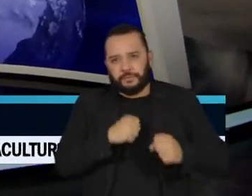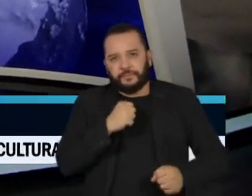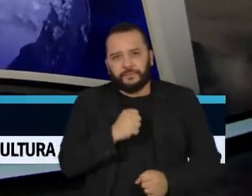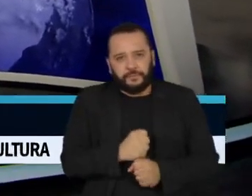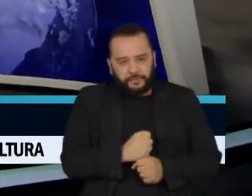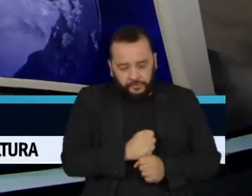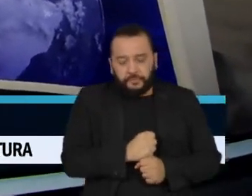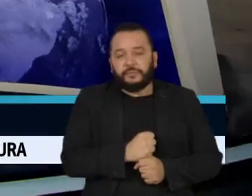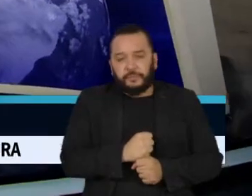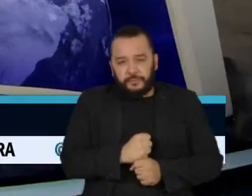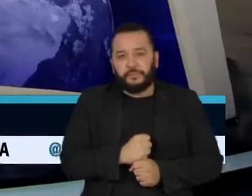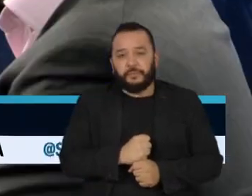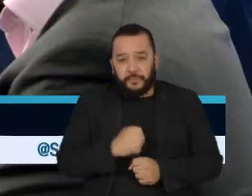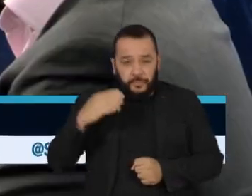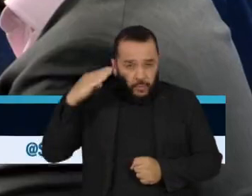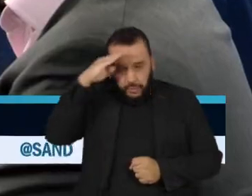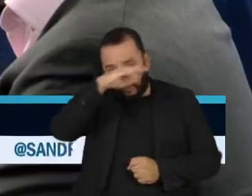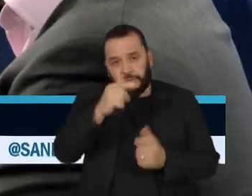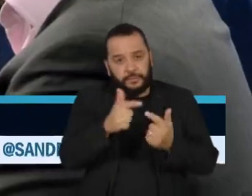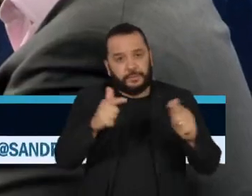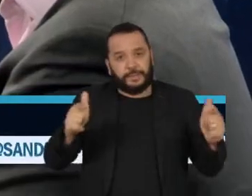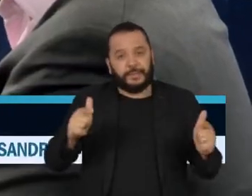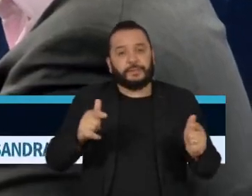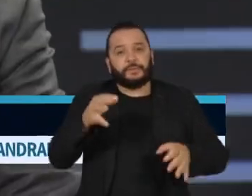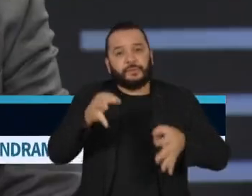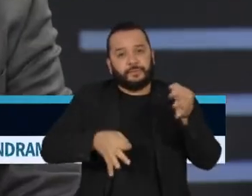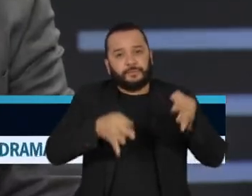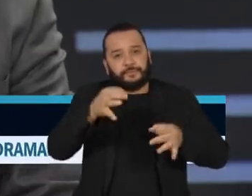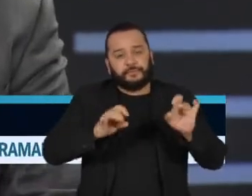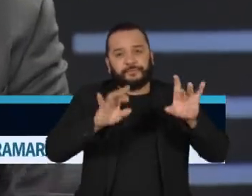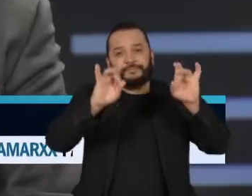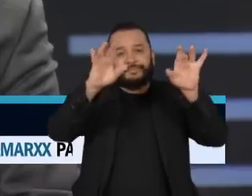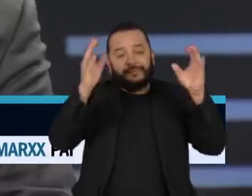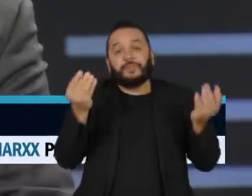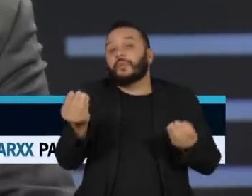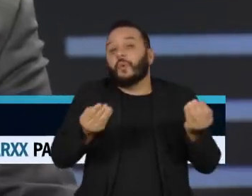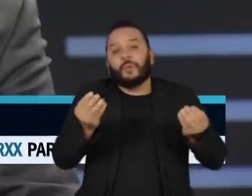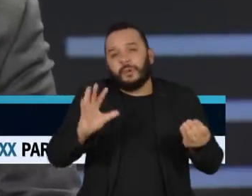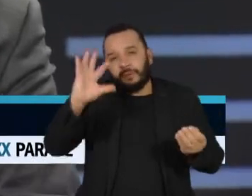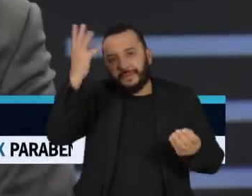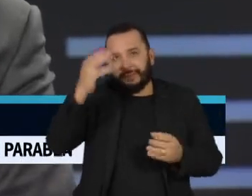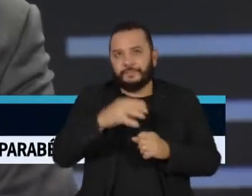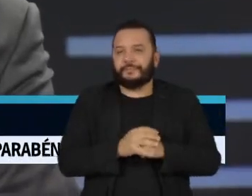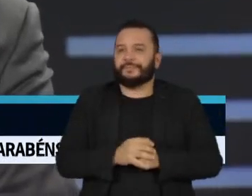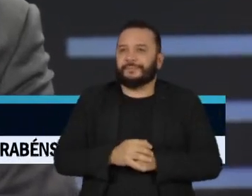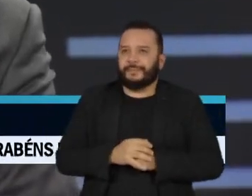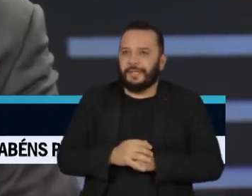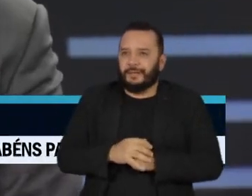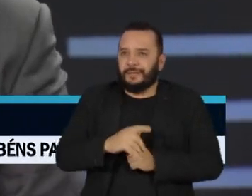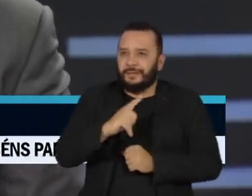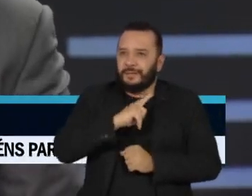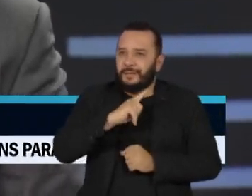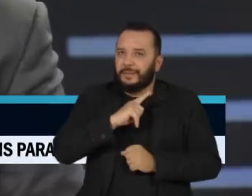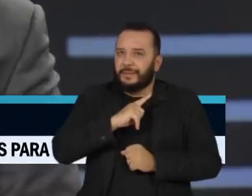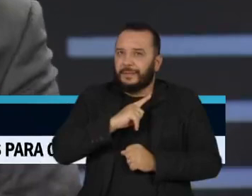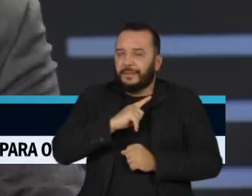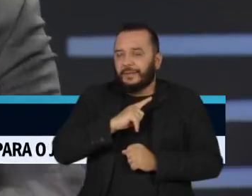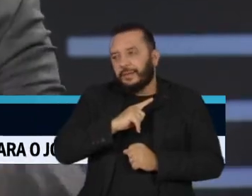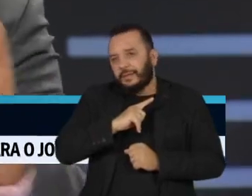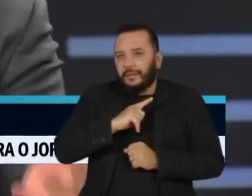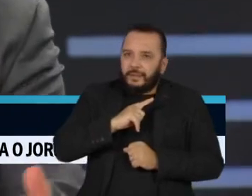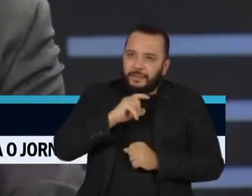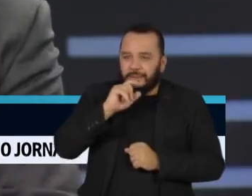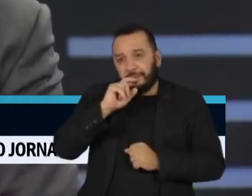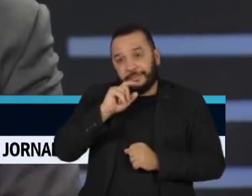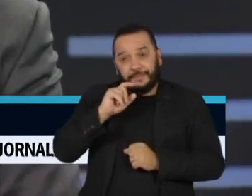furo privilegiado Sakamoto é o que que pode acontecer pode a quantidade muito grande de esqueletos que ele guarda no armário podem